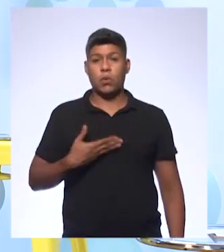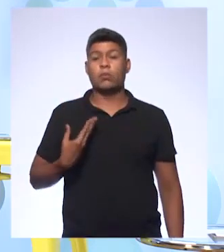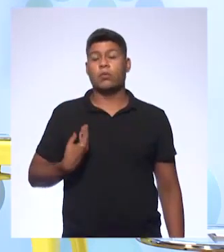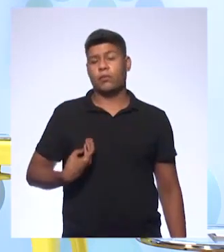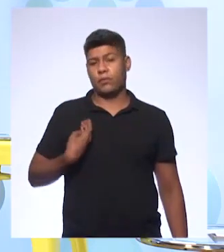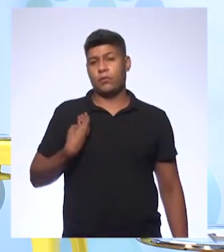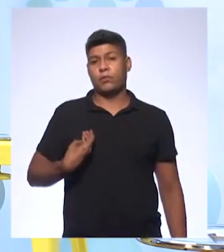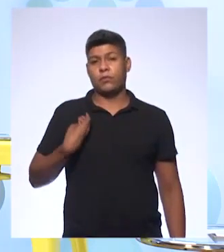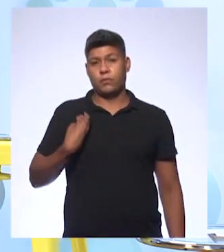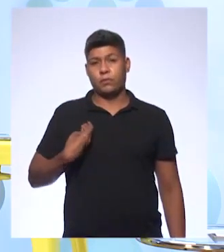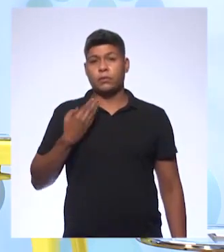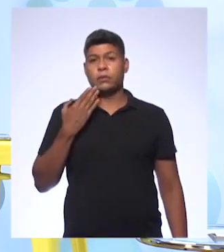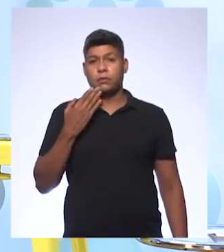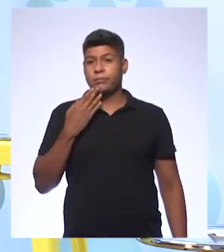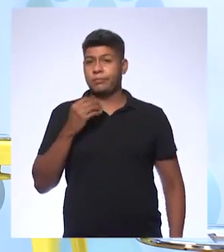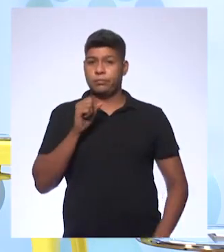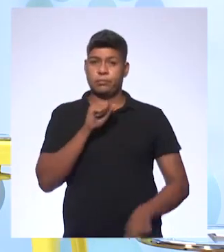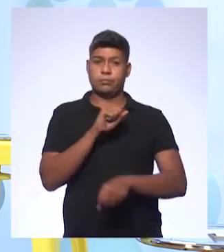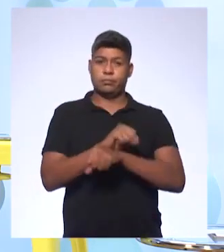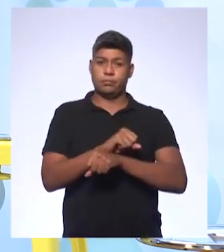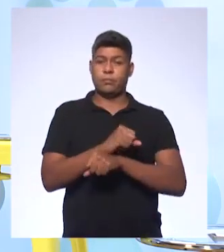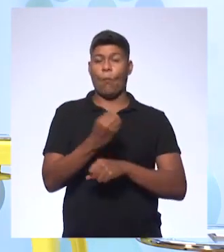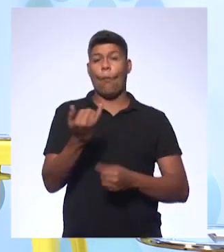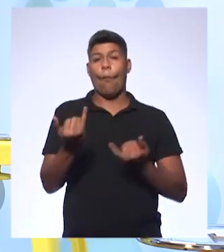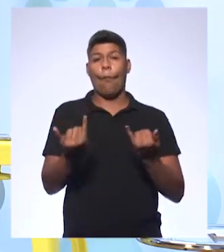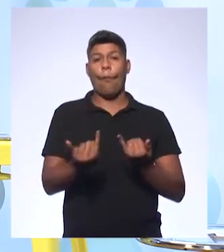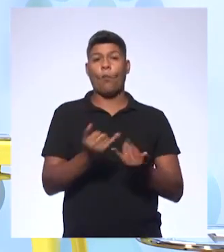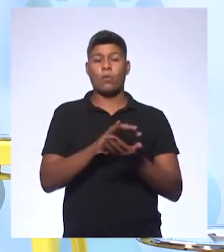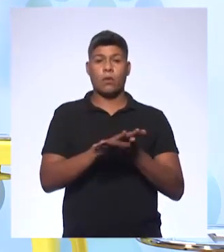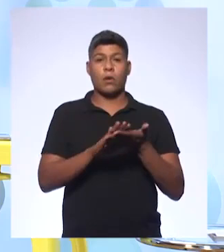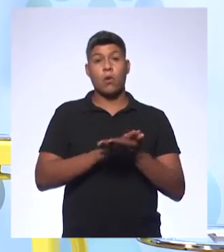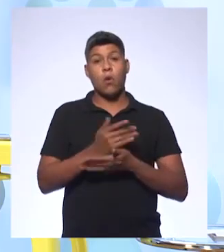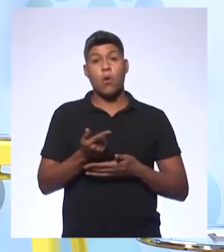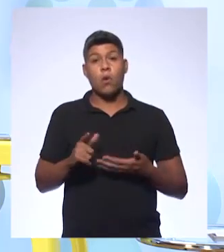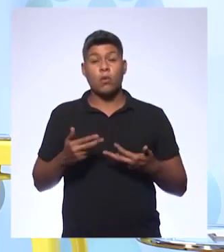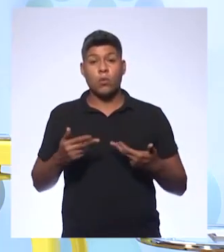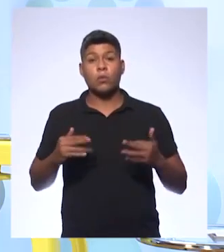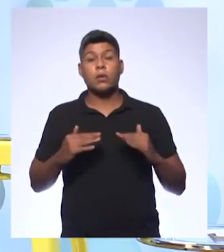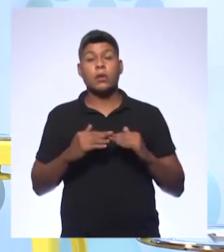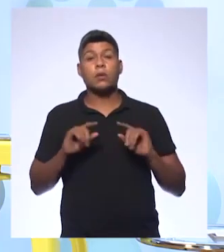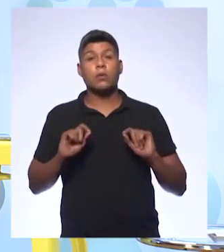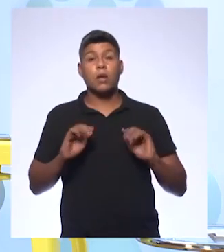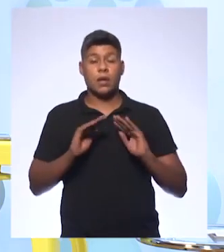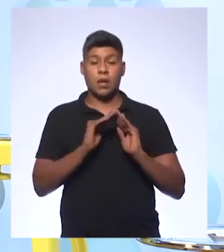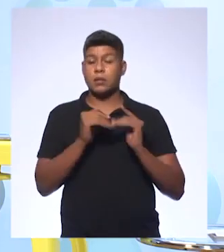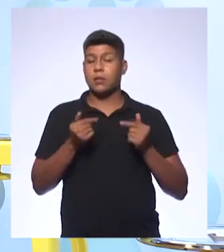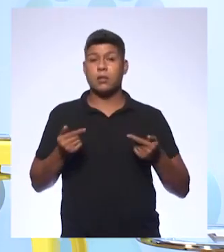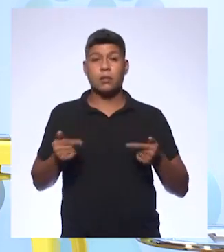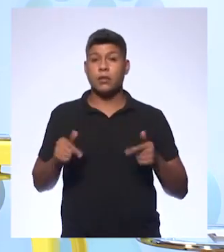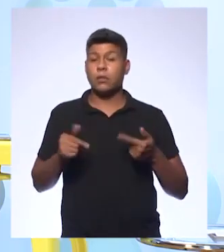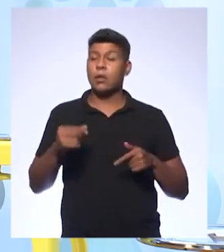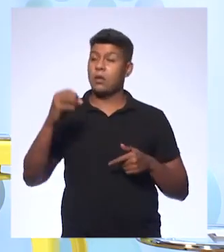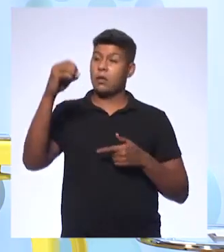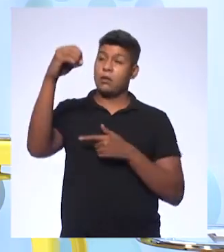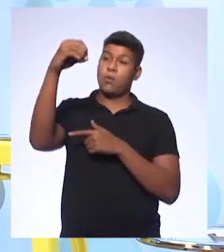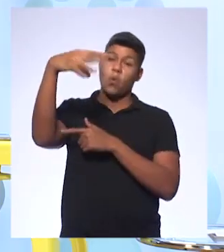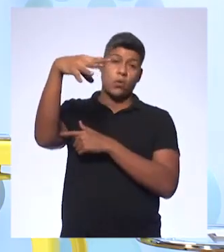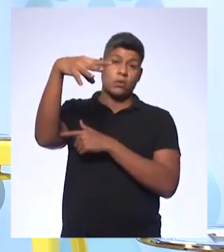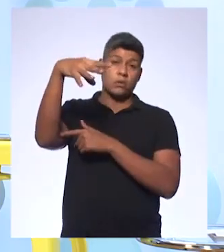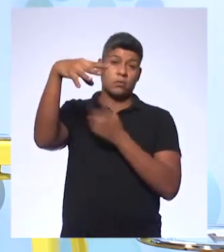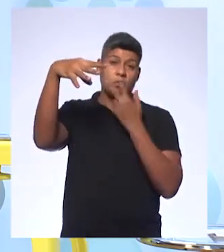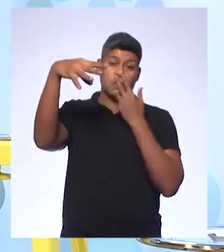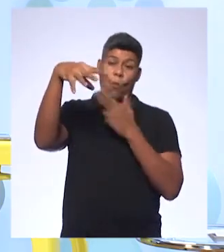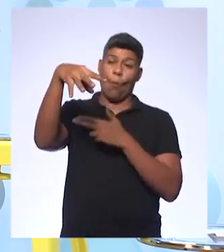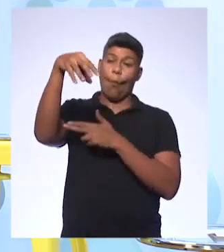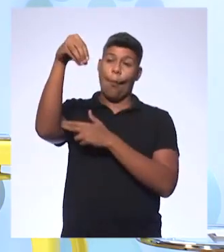vivo, né, e não tombar por desnutrição. Né? Outro aspecto da nossa casa é uma casa que não tem luz, né, uma casa que